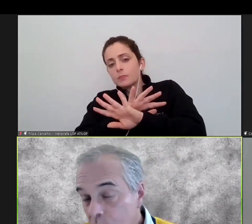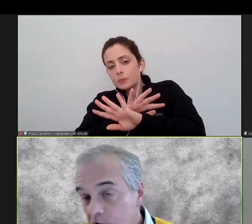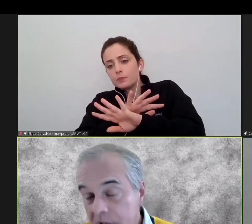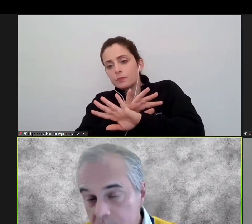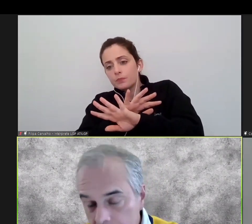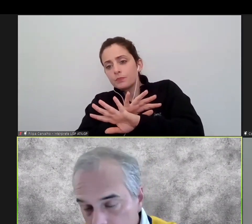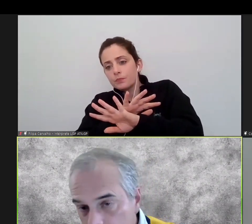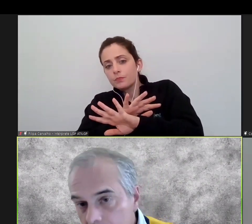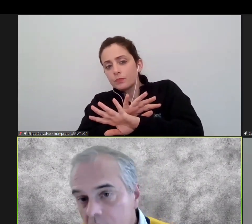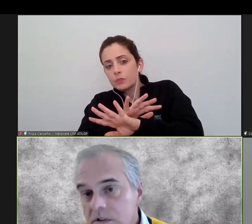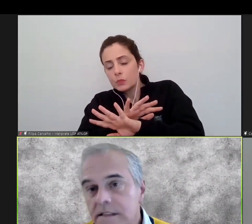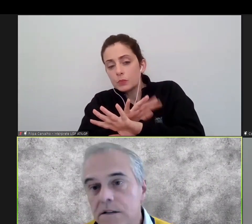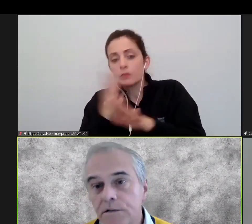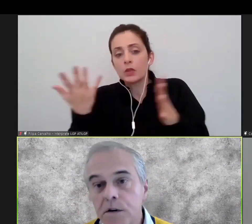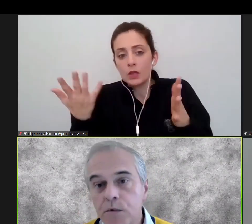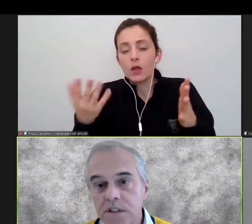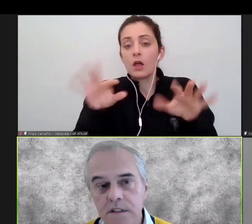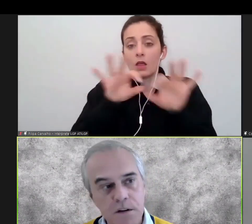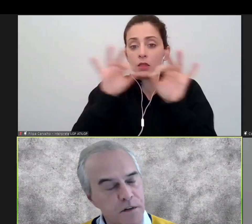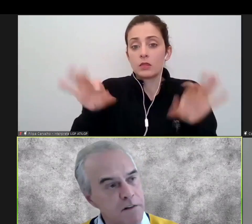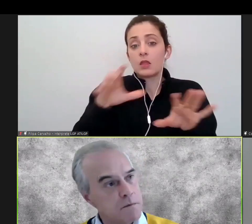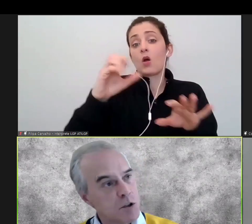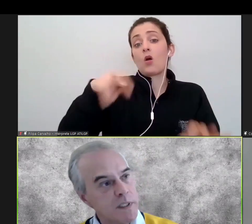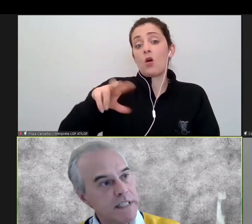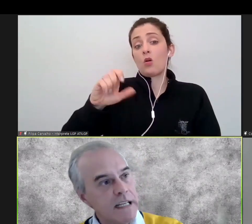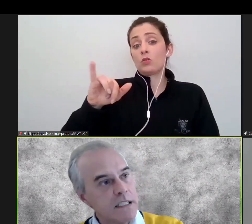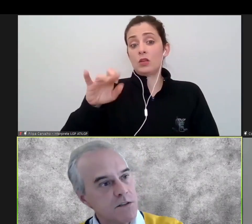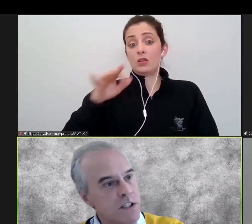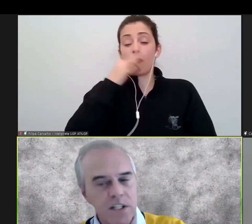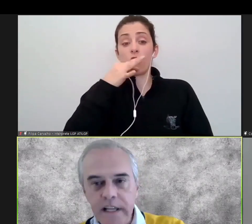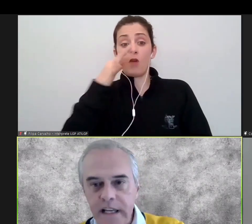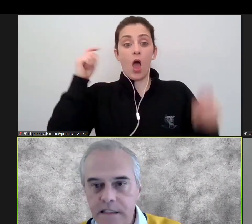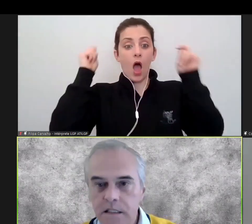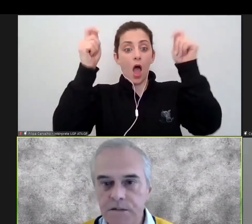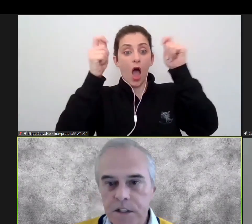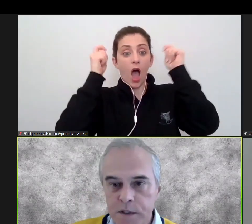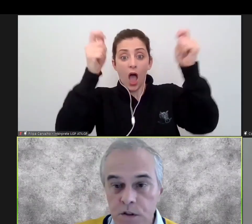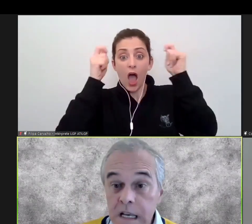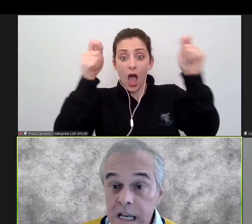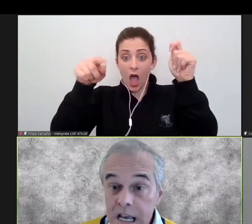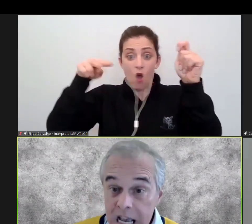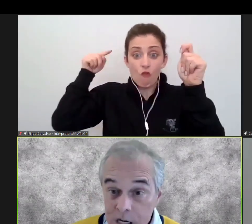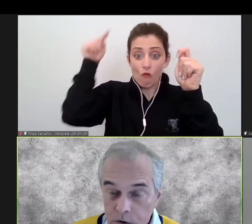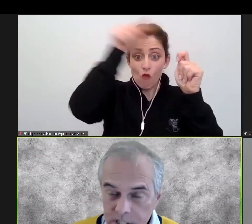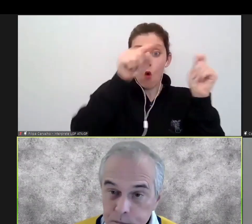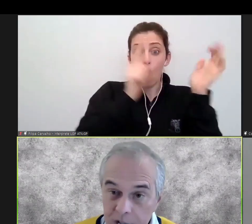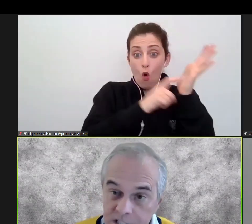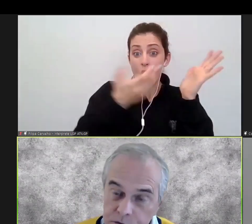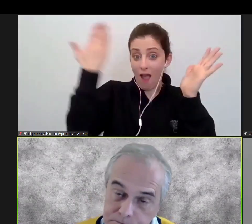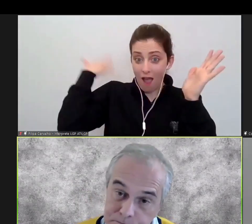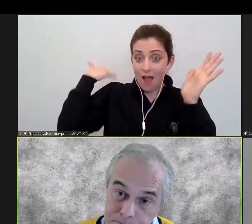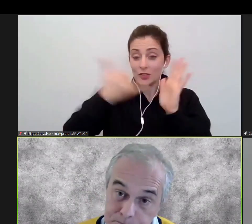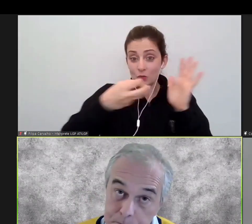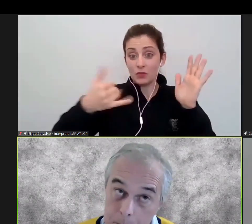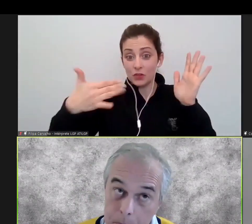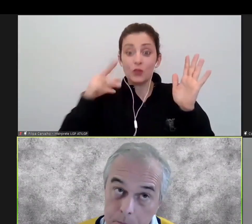é um movimento tal qual a Conceição afirmou antes de fazer. Eu fiquei espantada de ver chineses e ver as pessoas. Quando